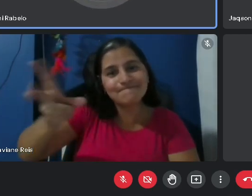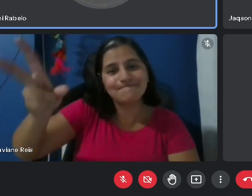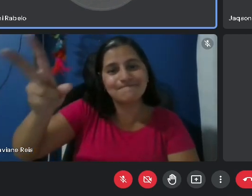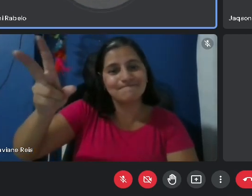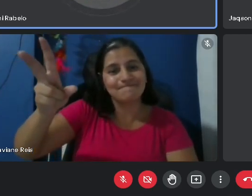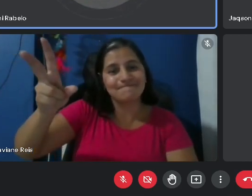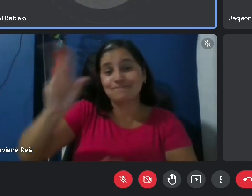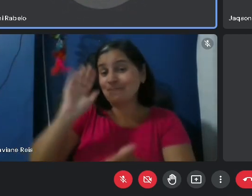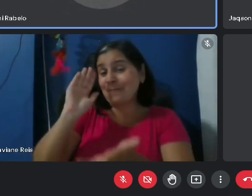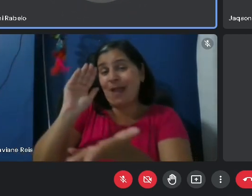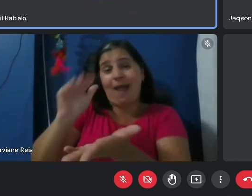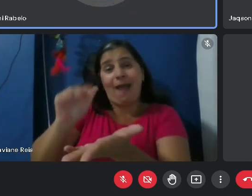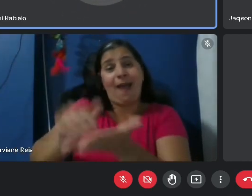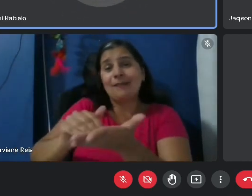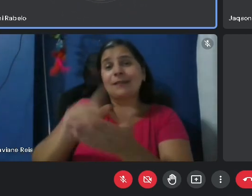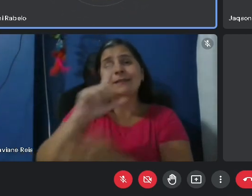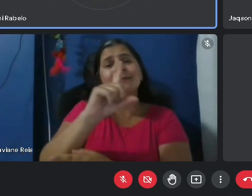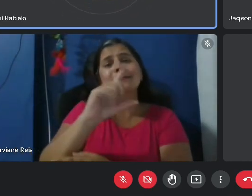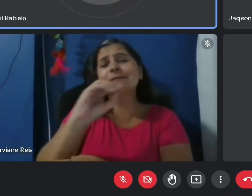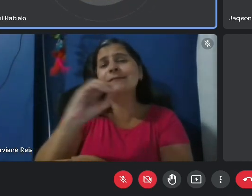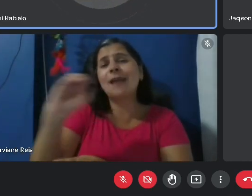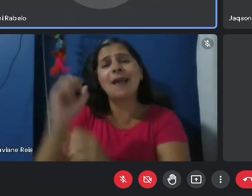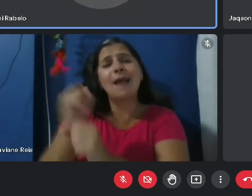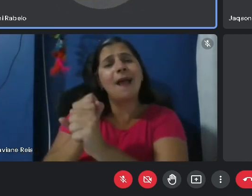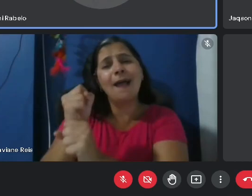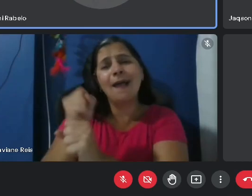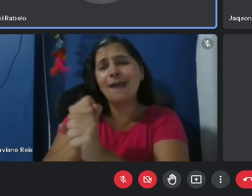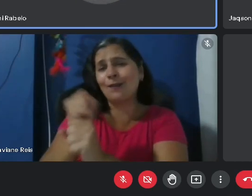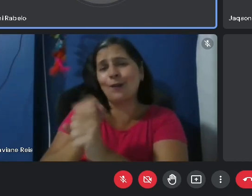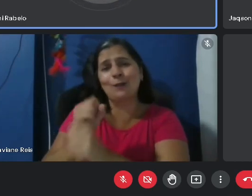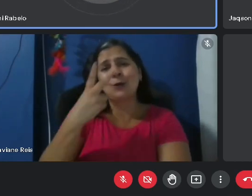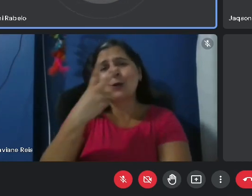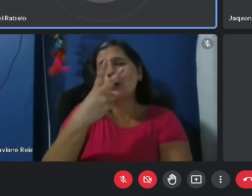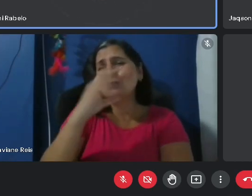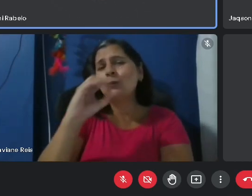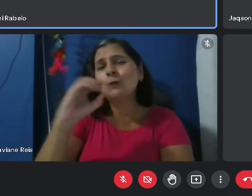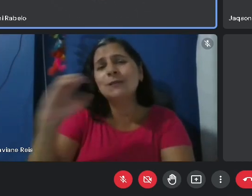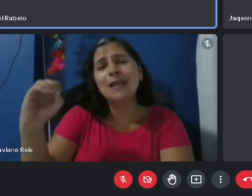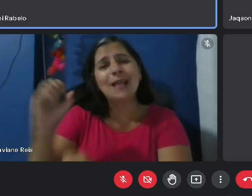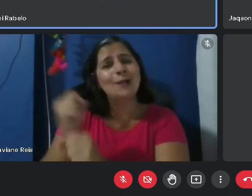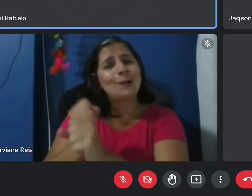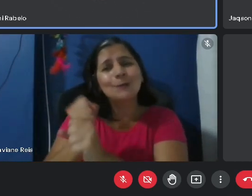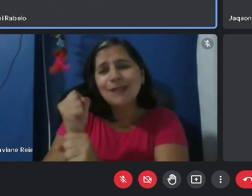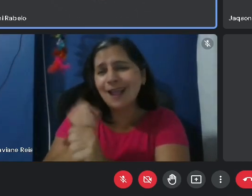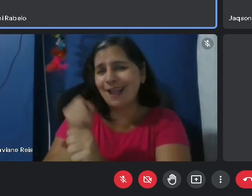Ele está sempre avançando na língua de sinais.